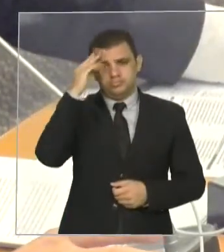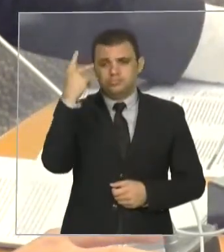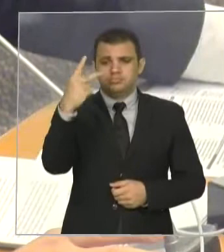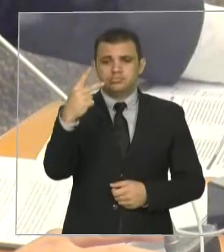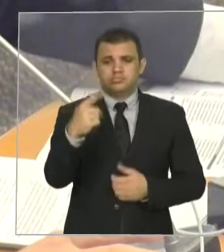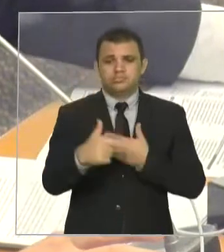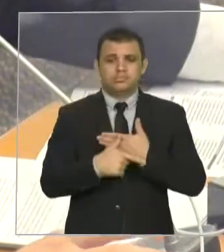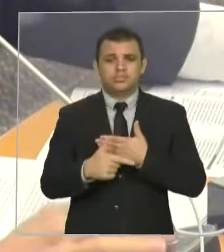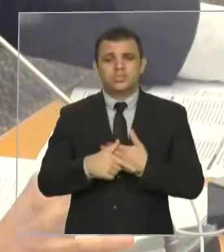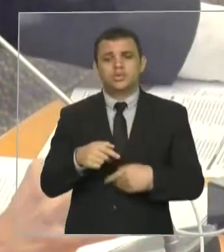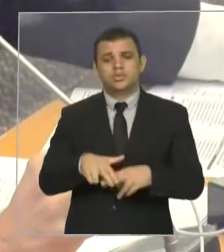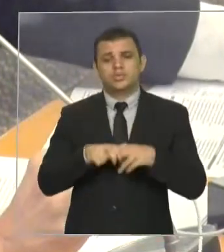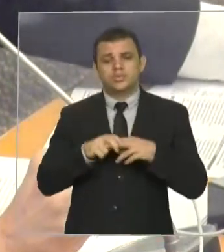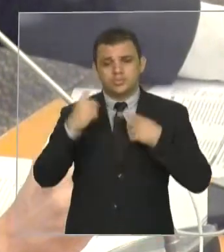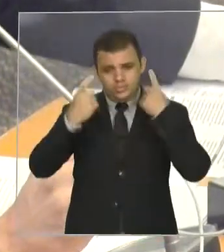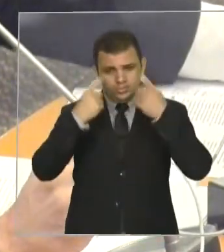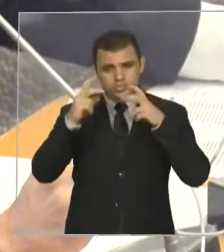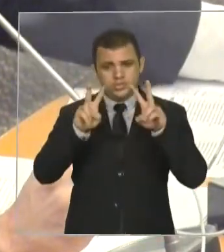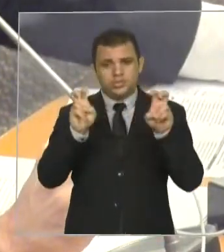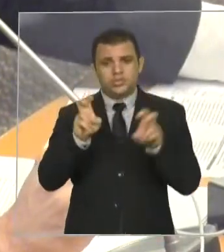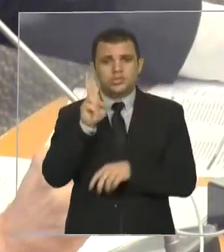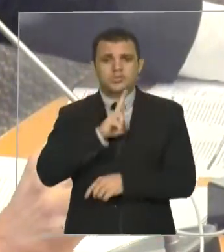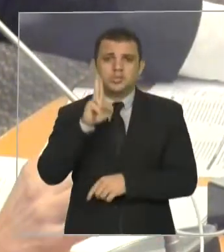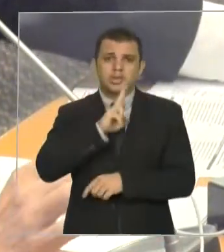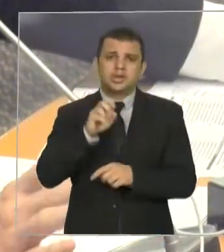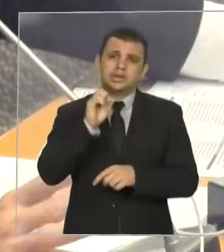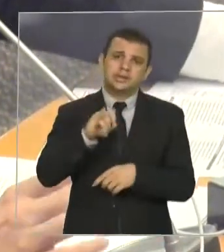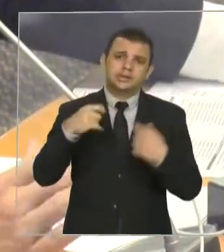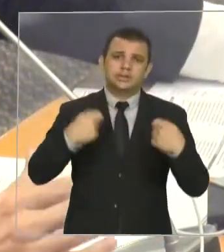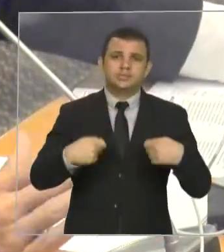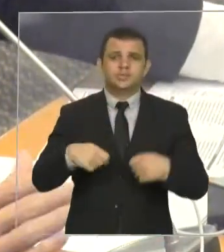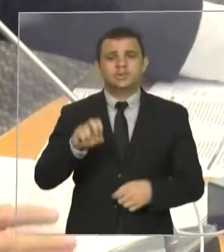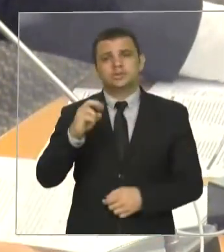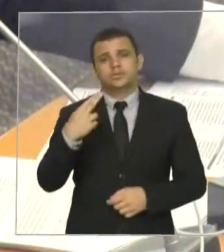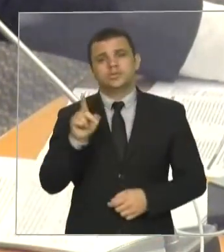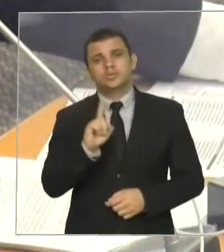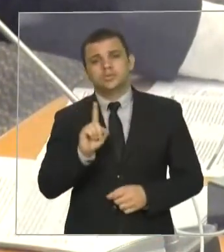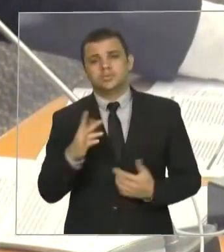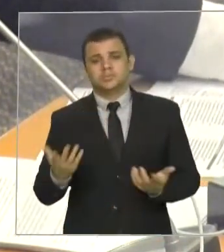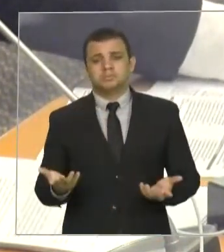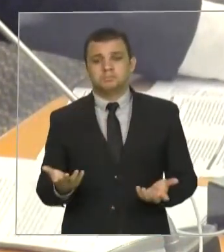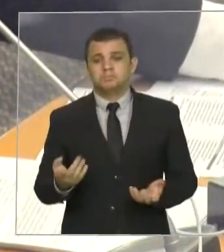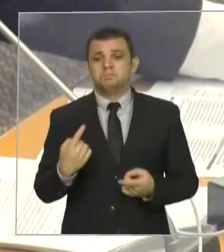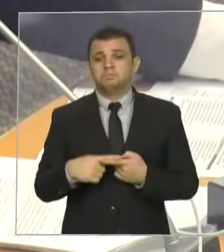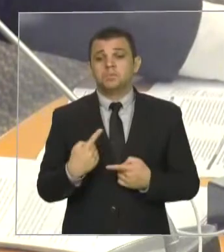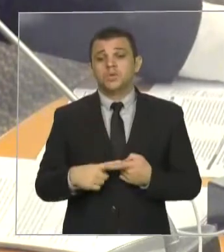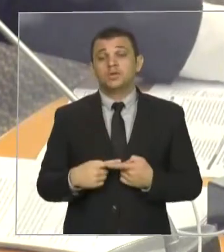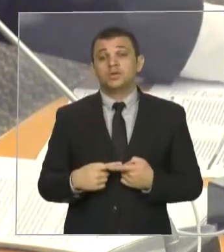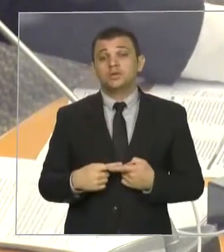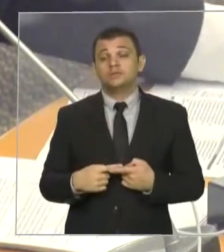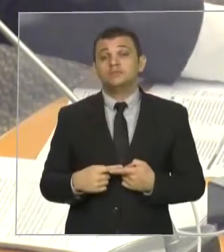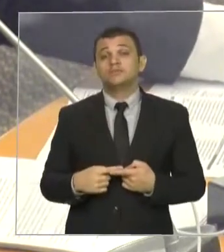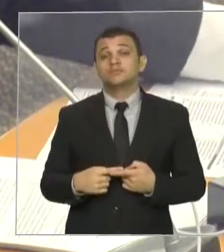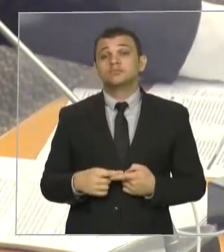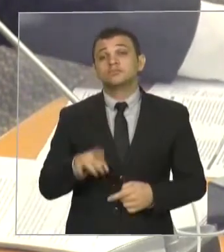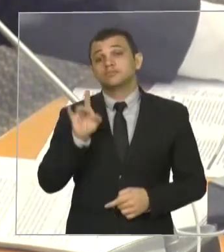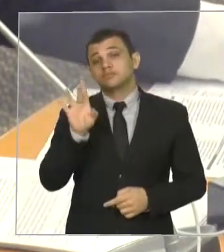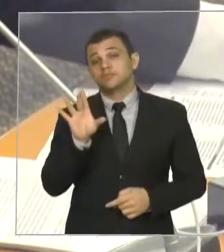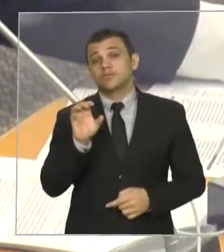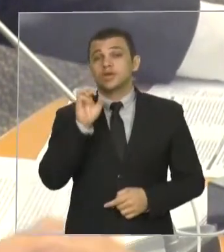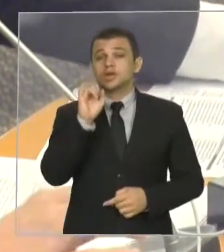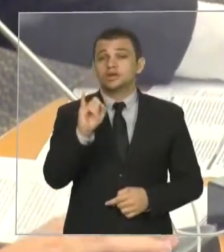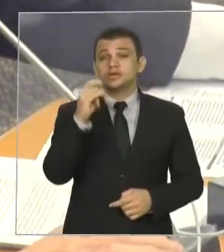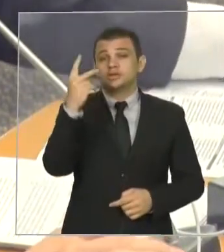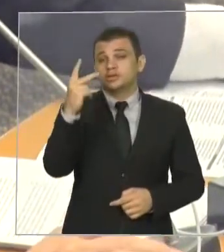com relação à preocupação do regime de urgência, pura e simplesmente por questões de governo e